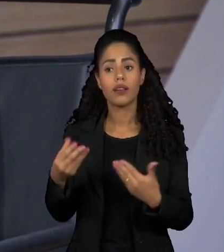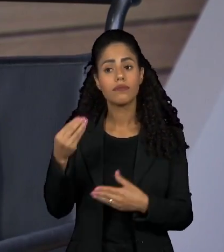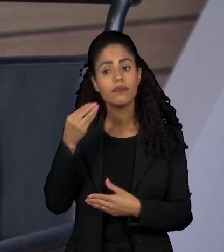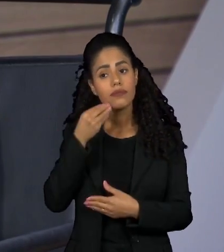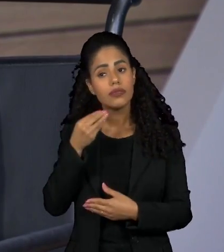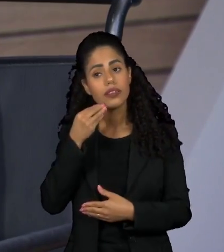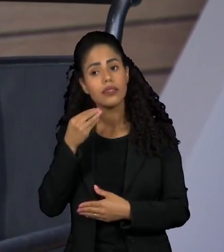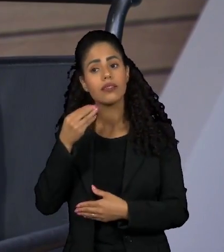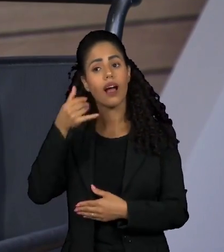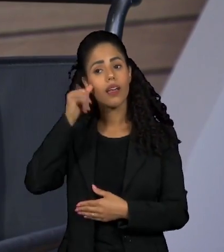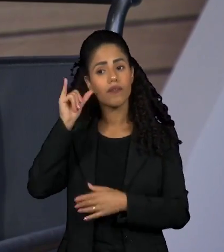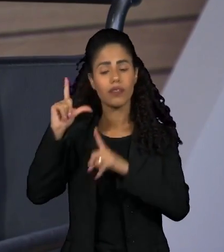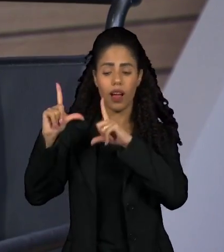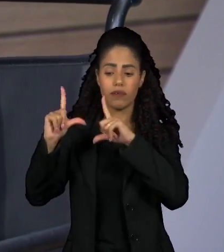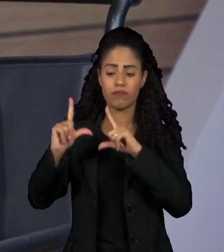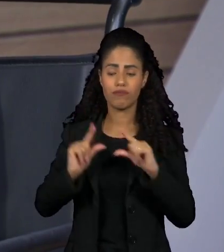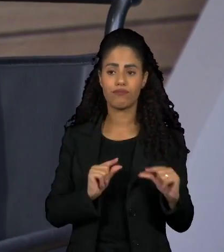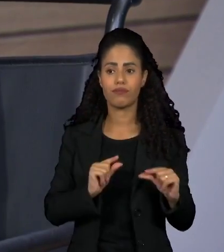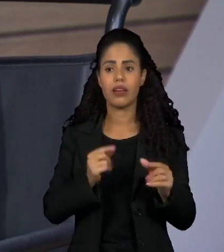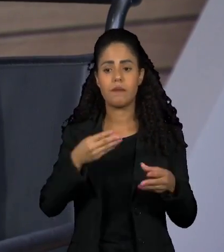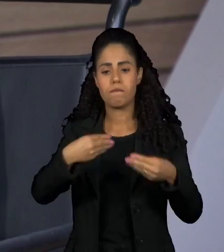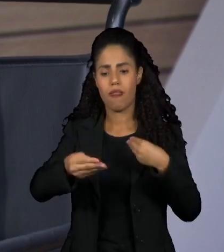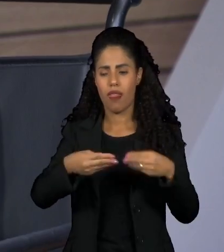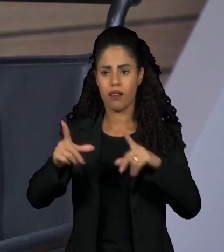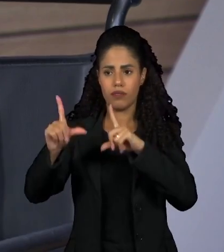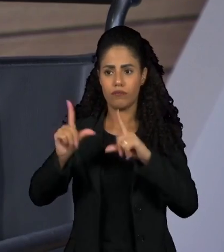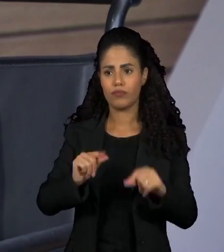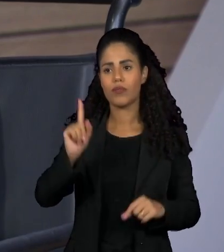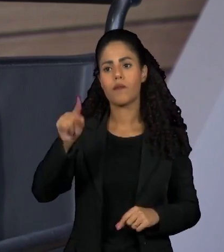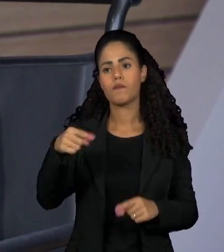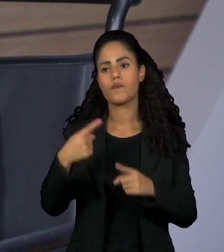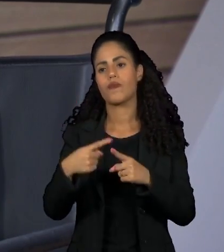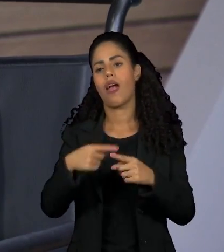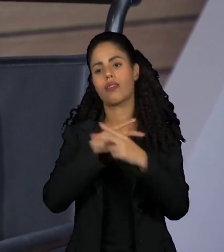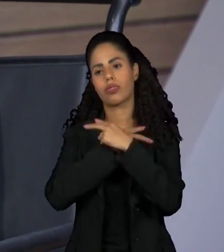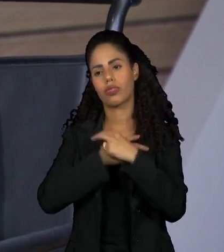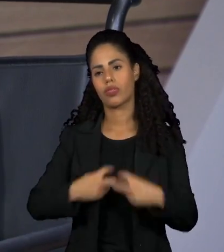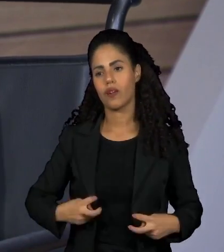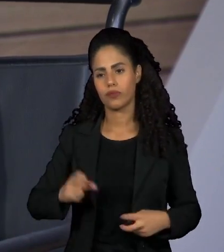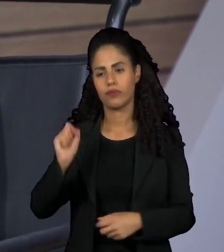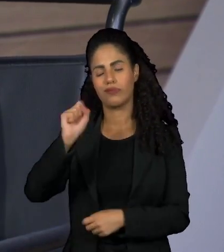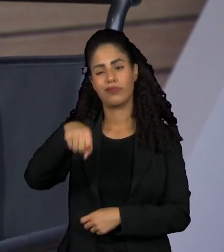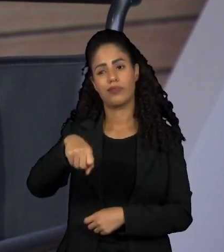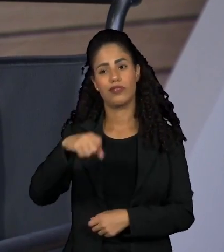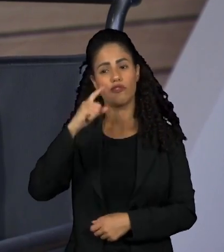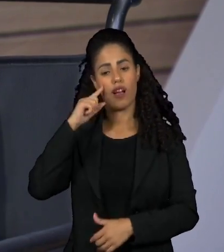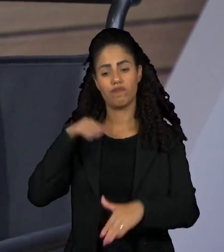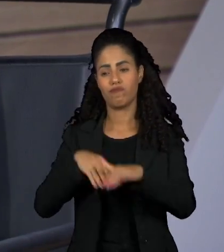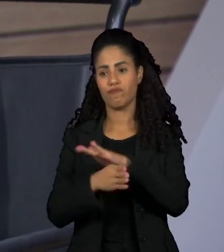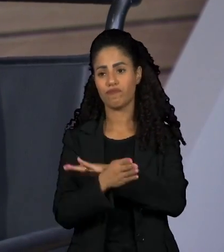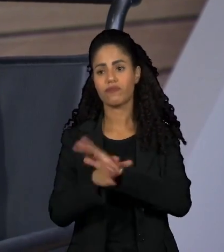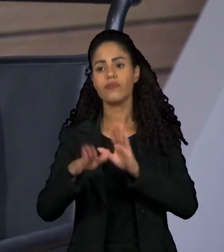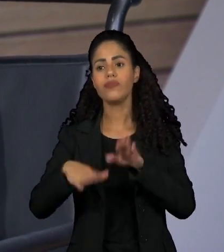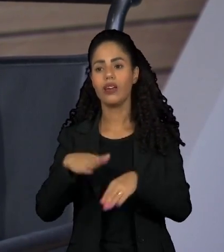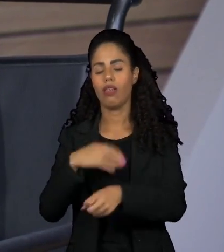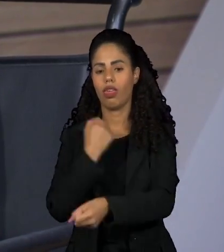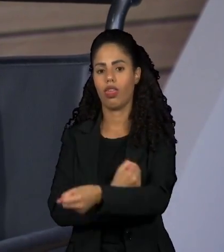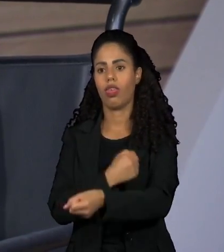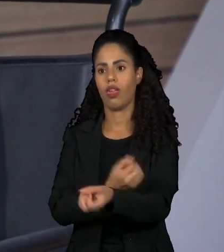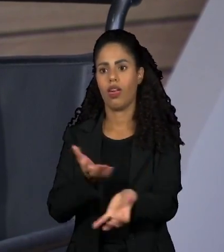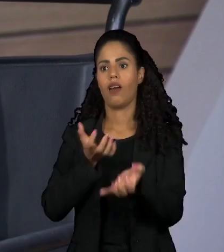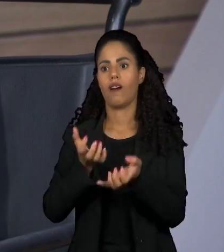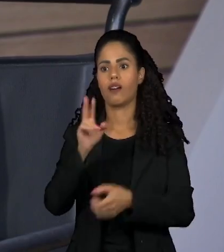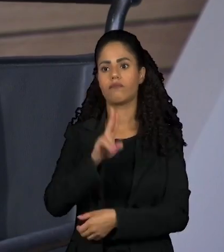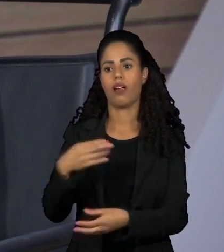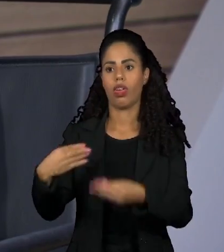pouco esse uso abusivo dessa substância tóxica que a nossa sociedade se acostumou e meio se viciou, né, a